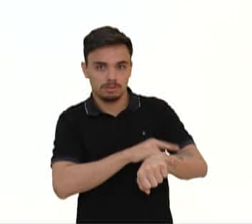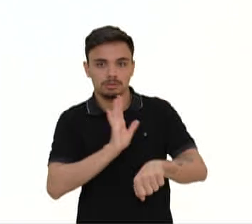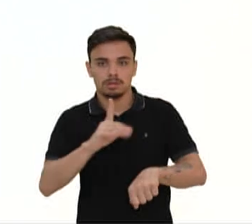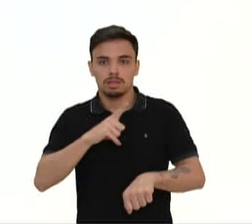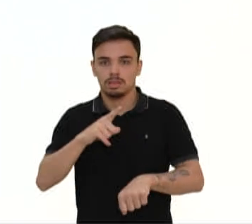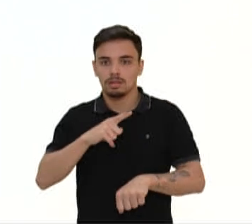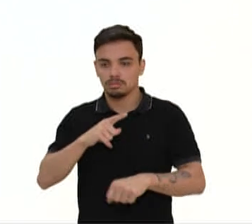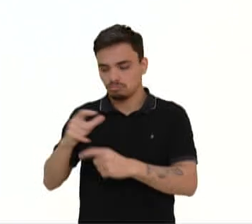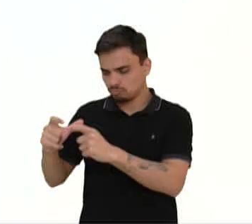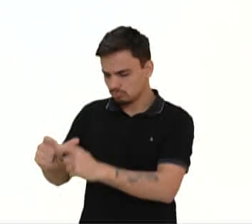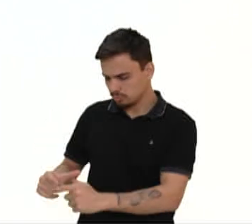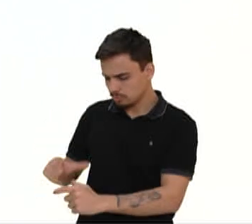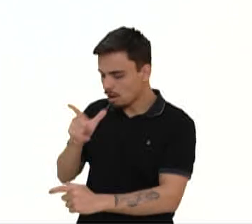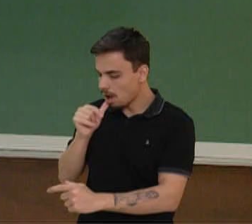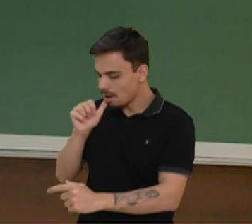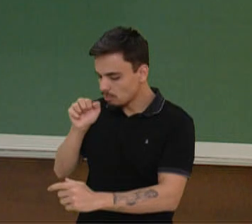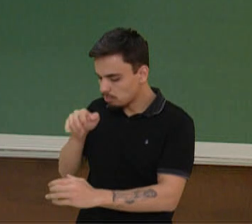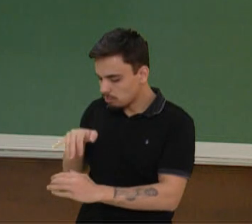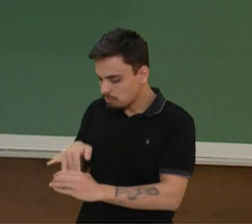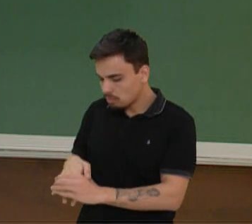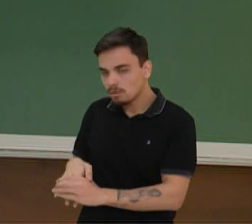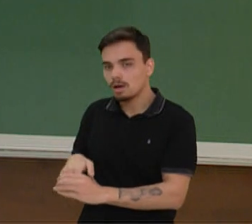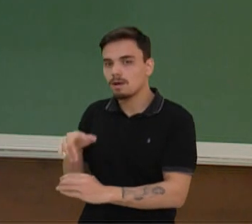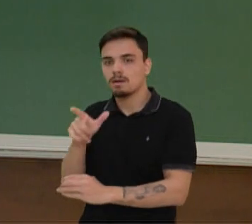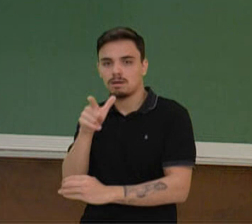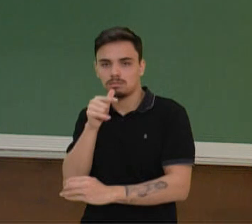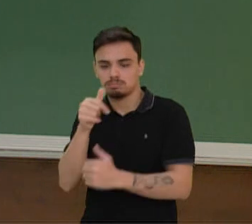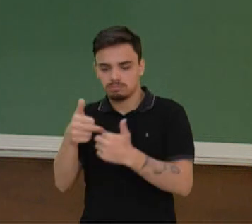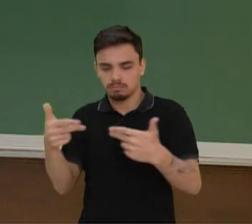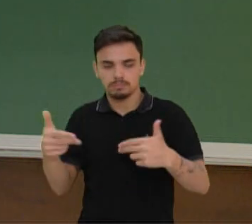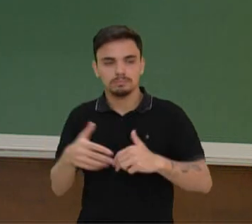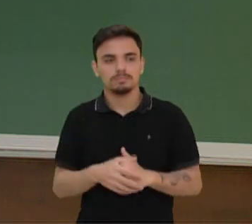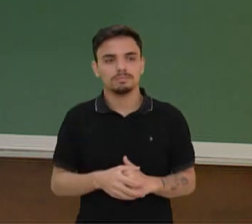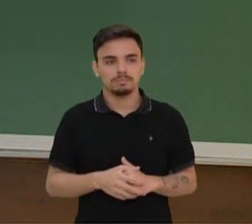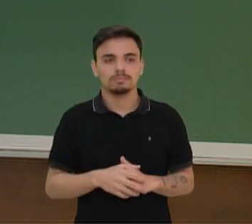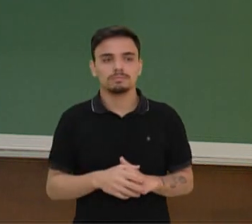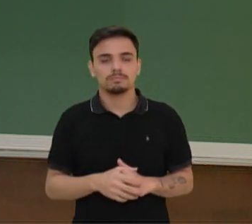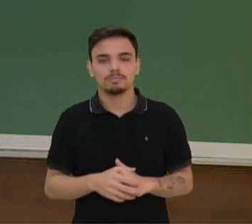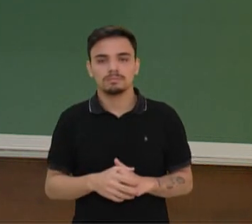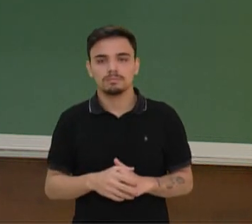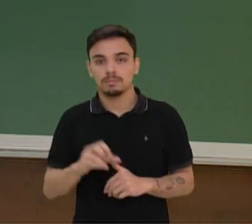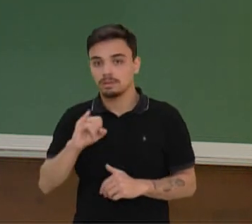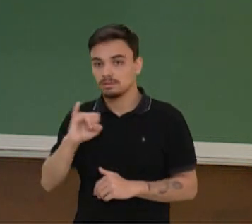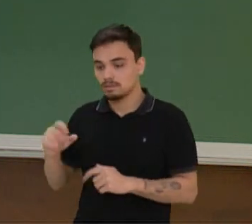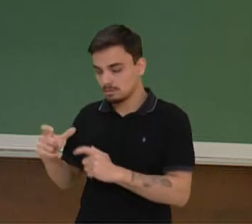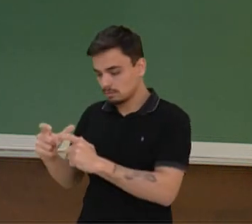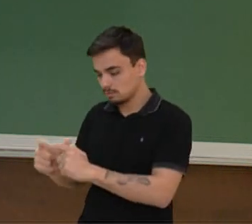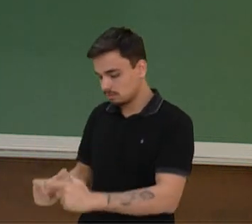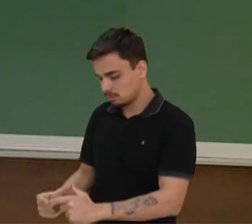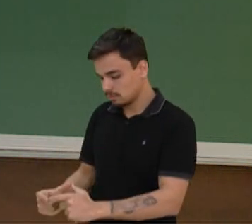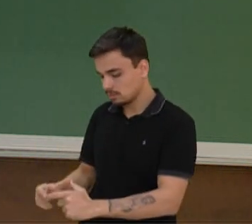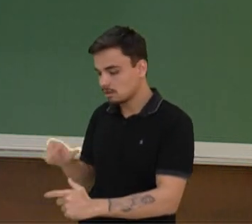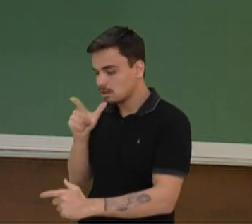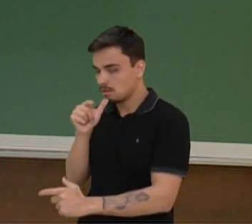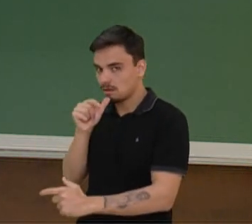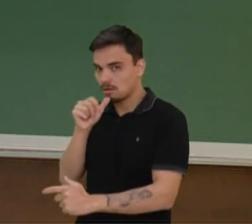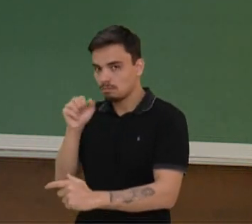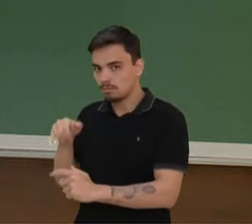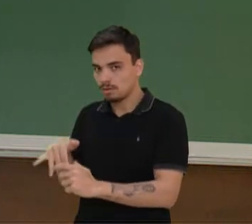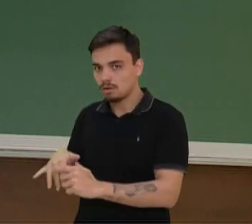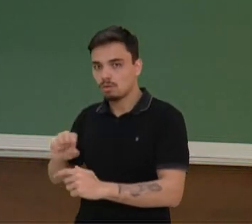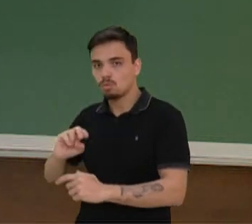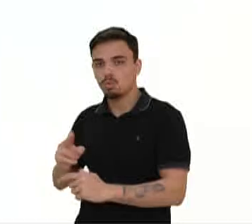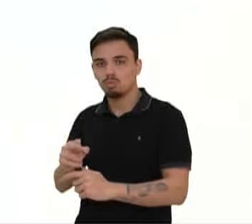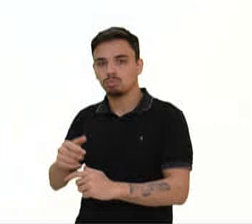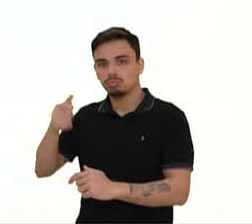do box e do vaso sanitário. Quando descem por ralos ou pela descarga, esses